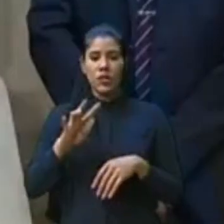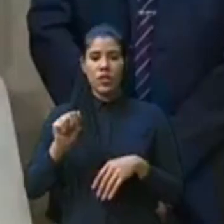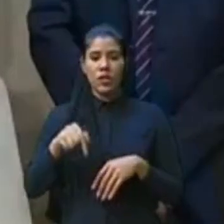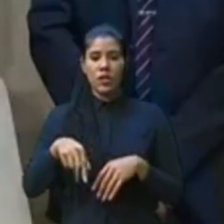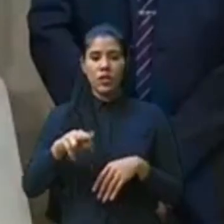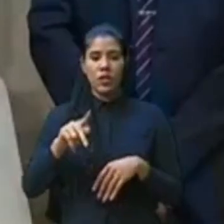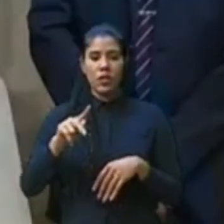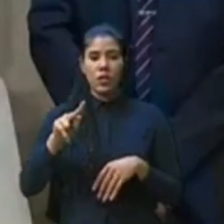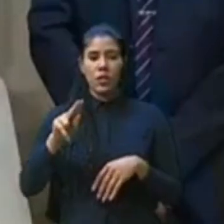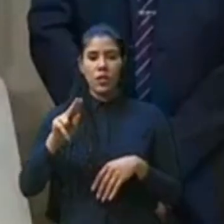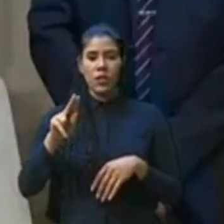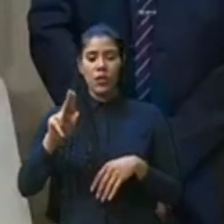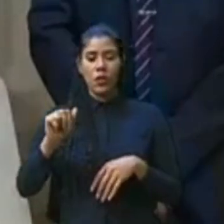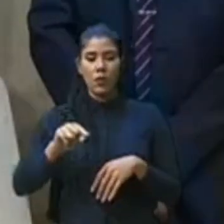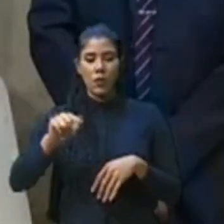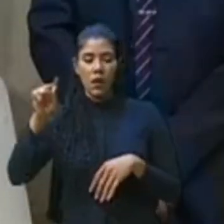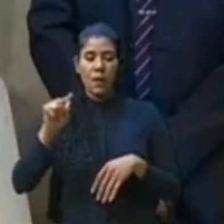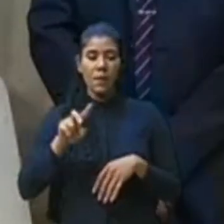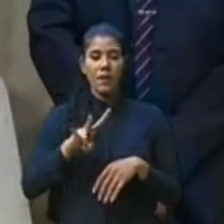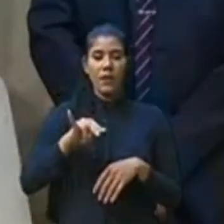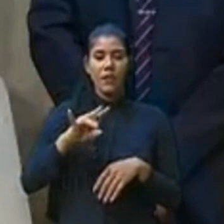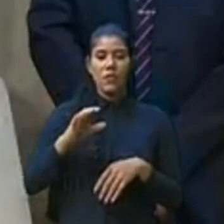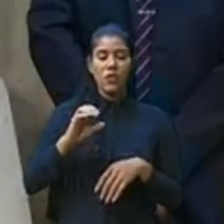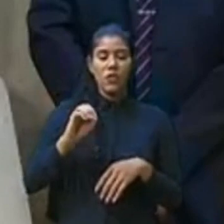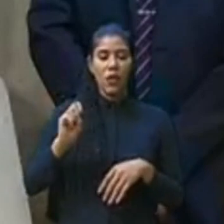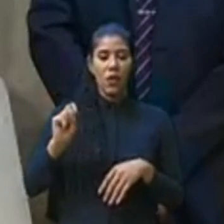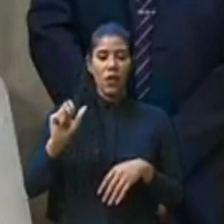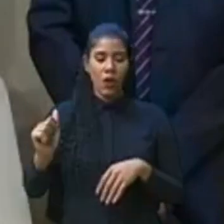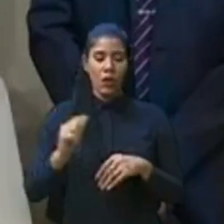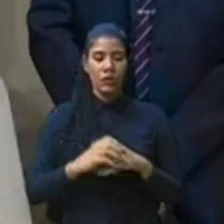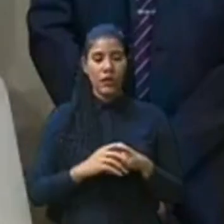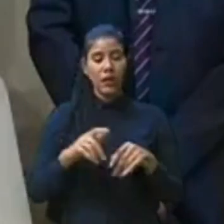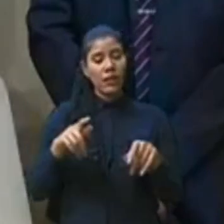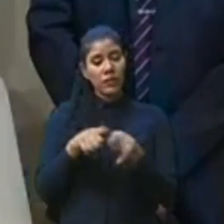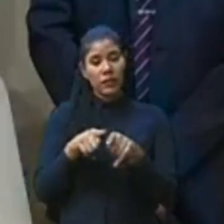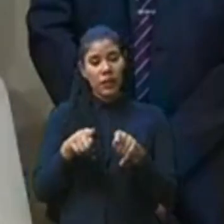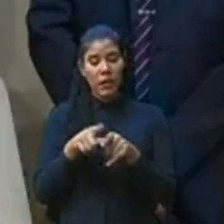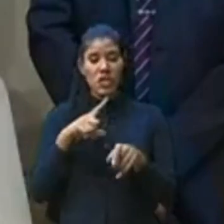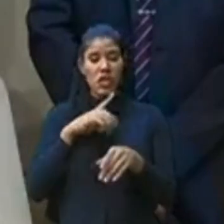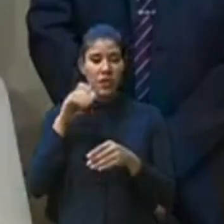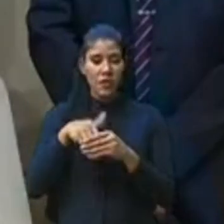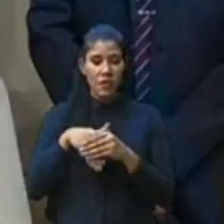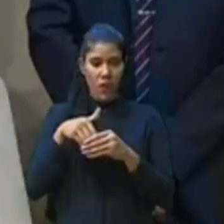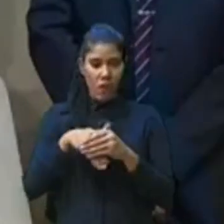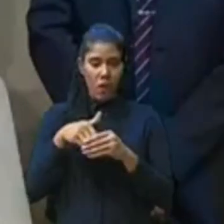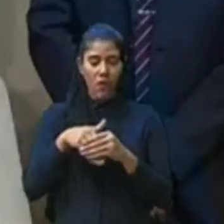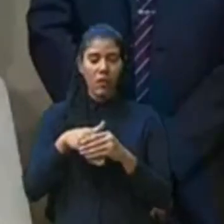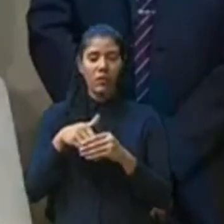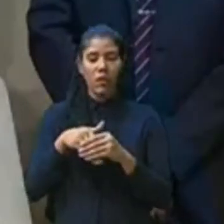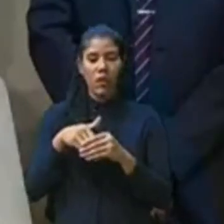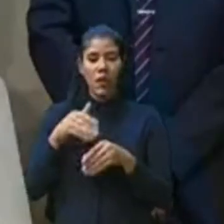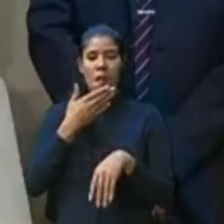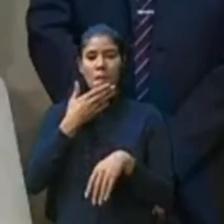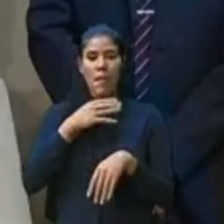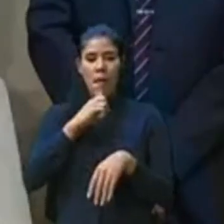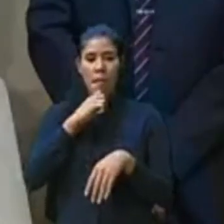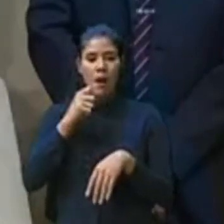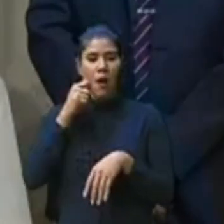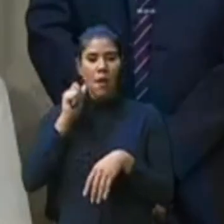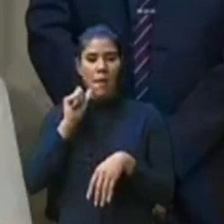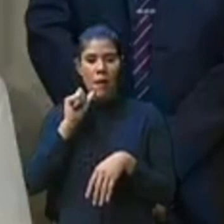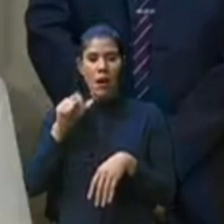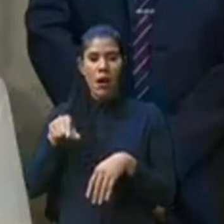fui votado na Viçosa do Ceará, ainda fui votado na terra em que meu pai, por exemplo, e minha mãe estão septados, que é a nossa